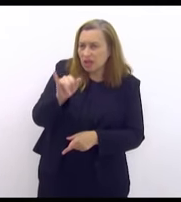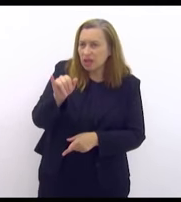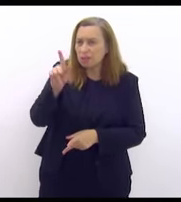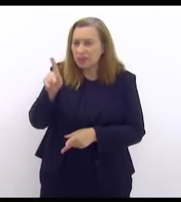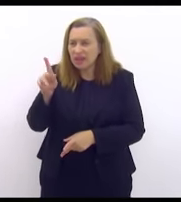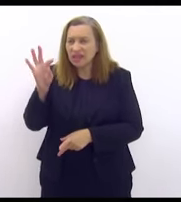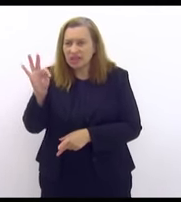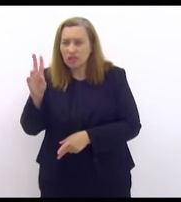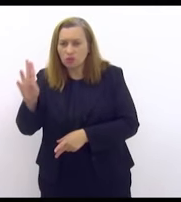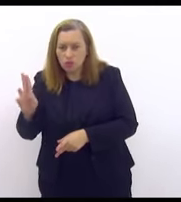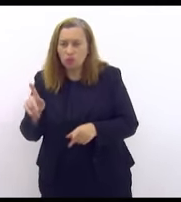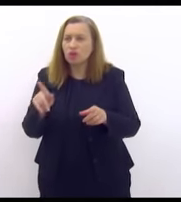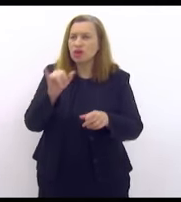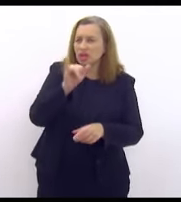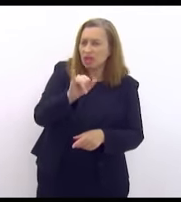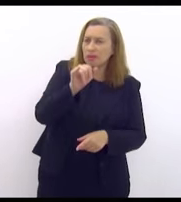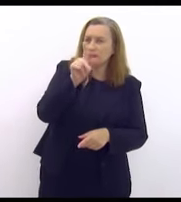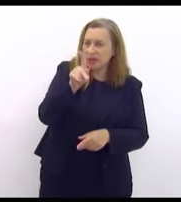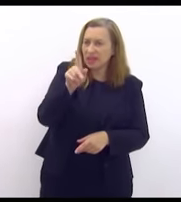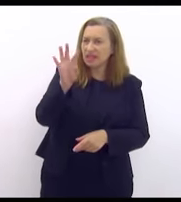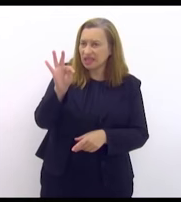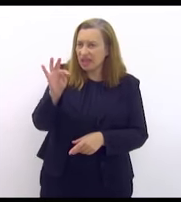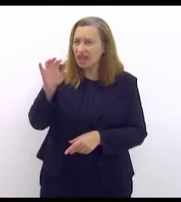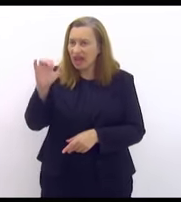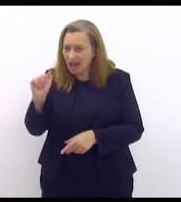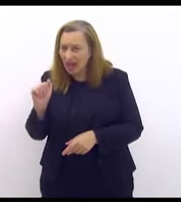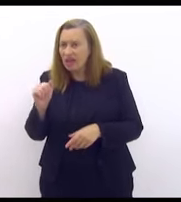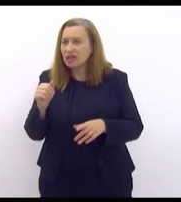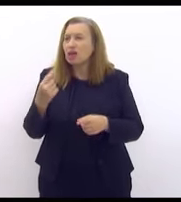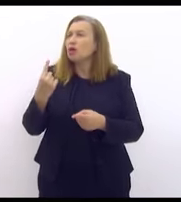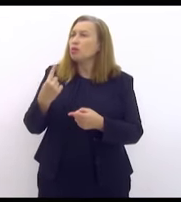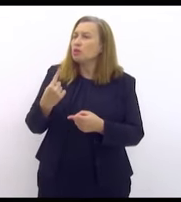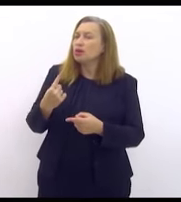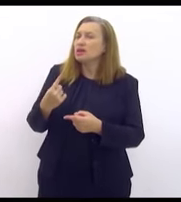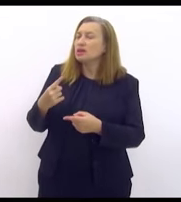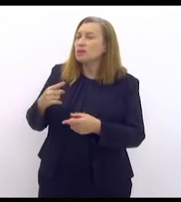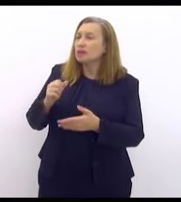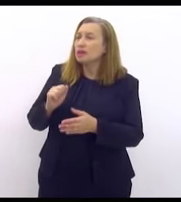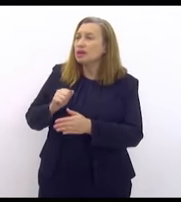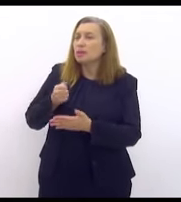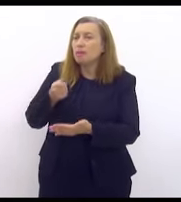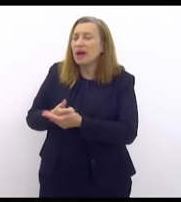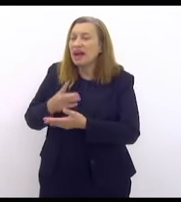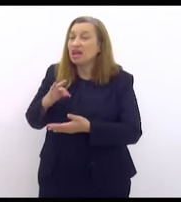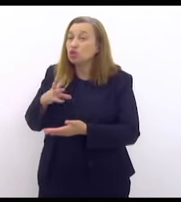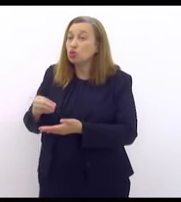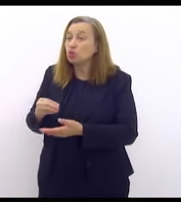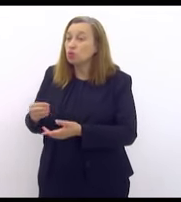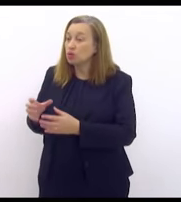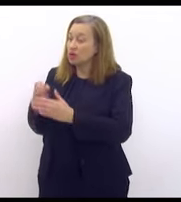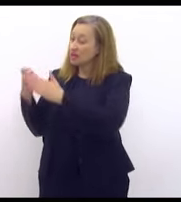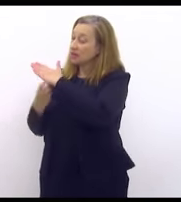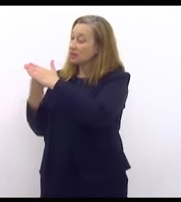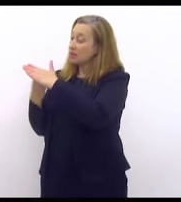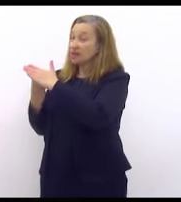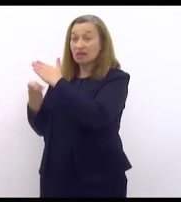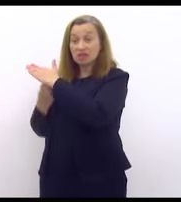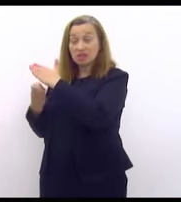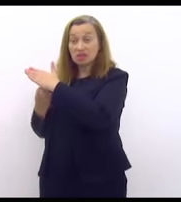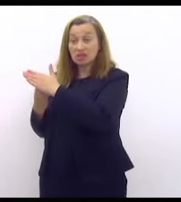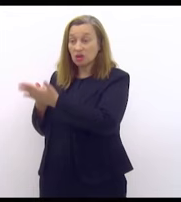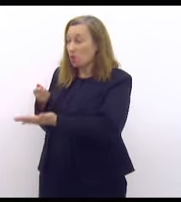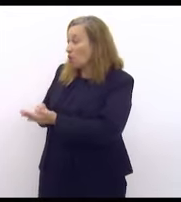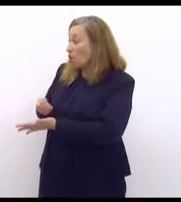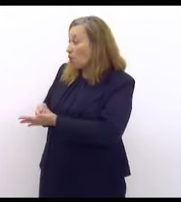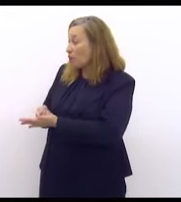IPVA dele, não é isso? Cobram dele a taxa de incêndio. Ele tem que pagar tudo isso. E os grandes devedores são cobrados, mas